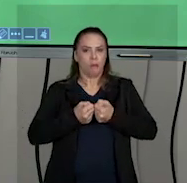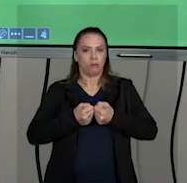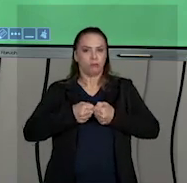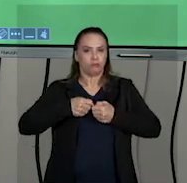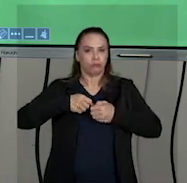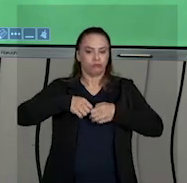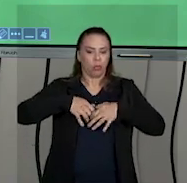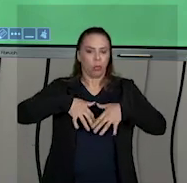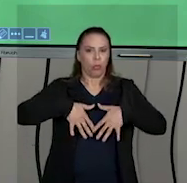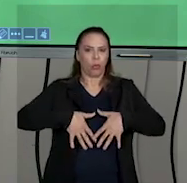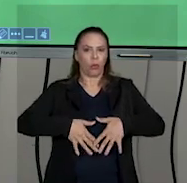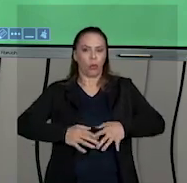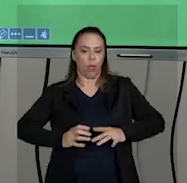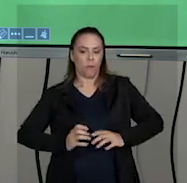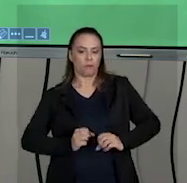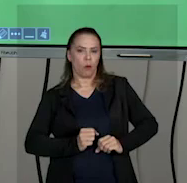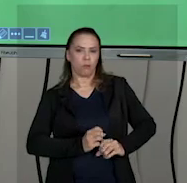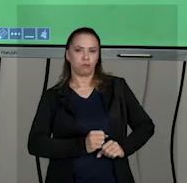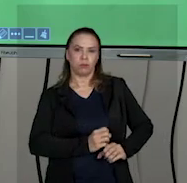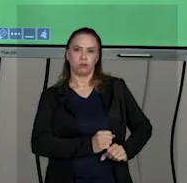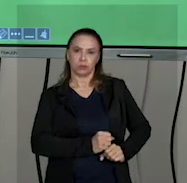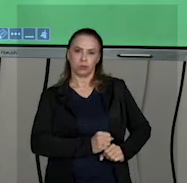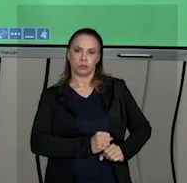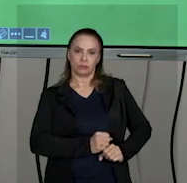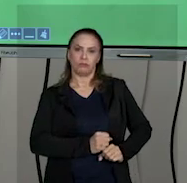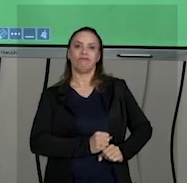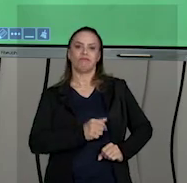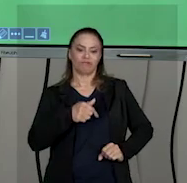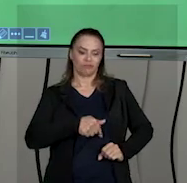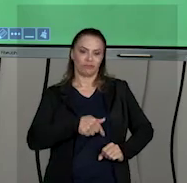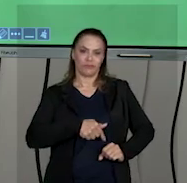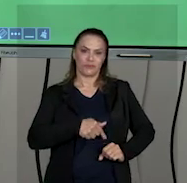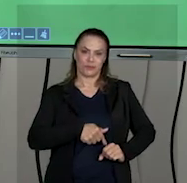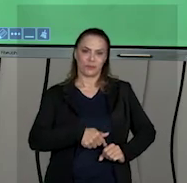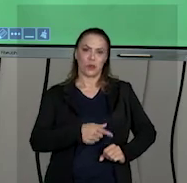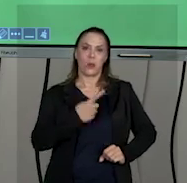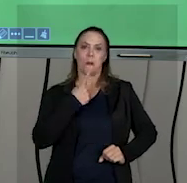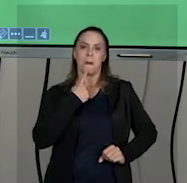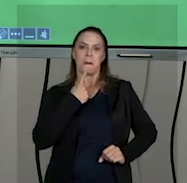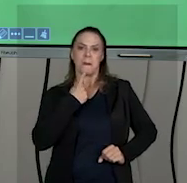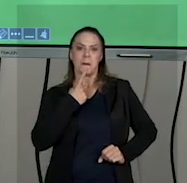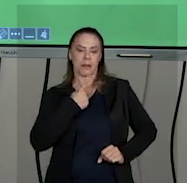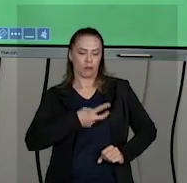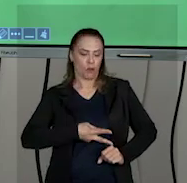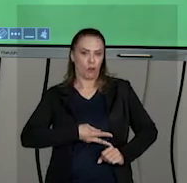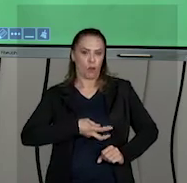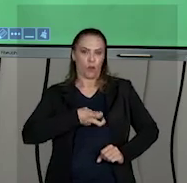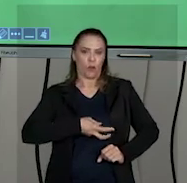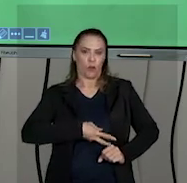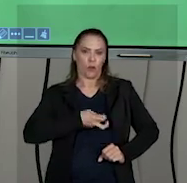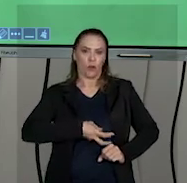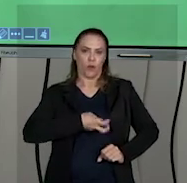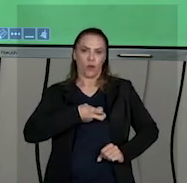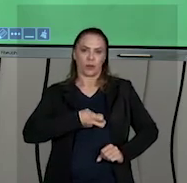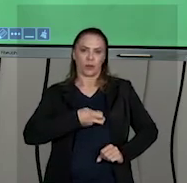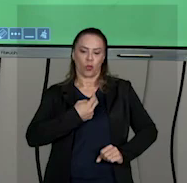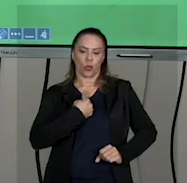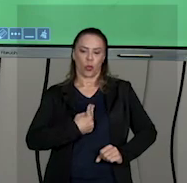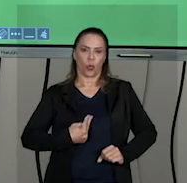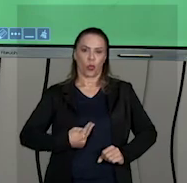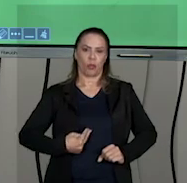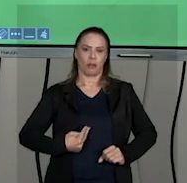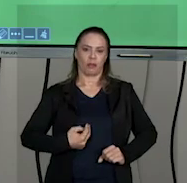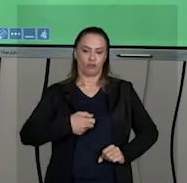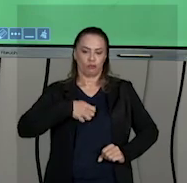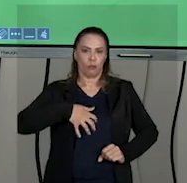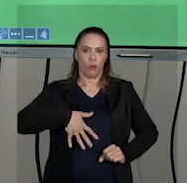vai lá no intestino, recolhe esses nutrientes e leva por todo o